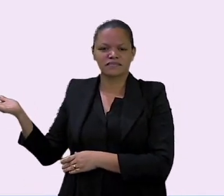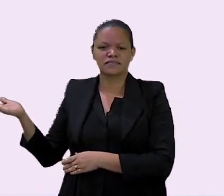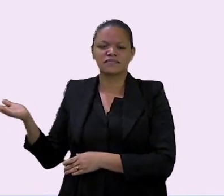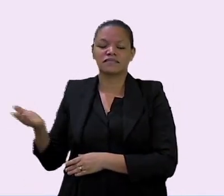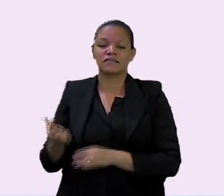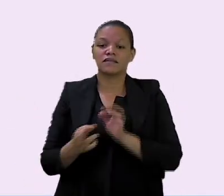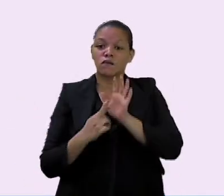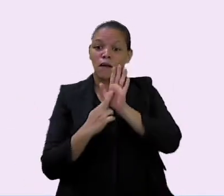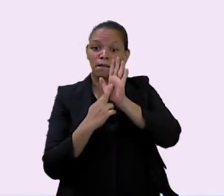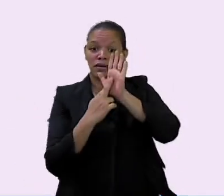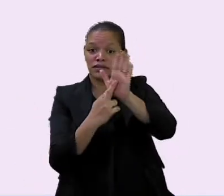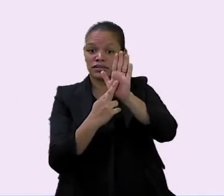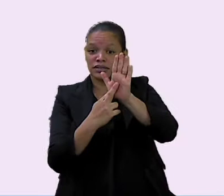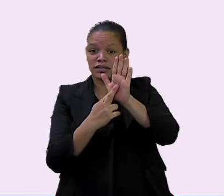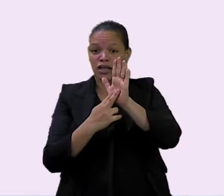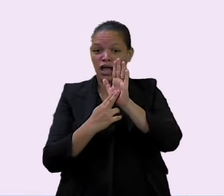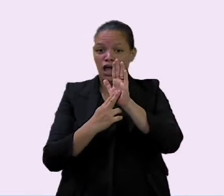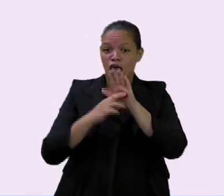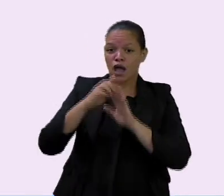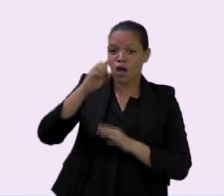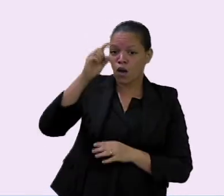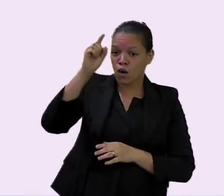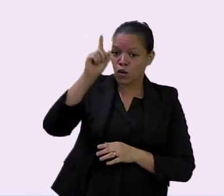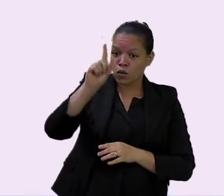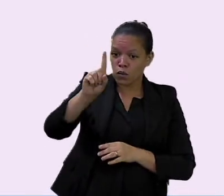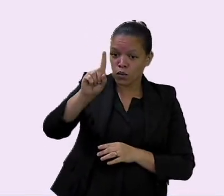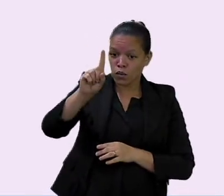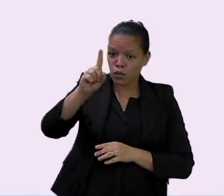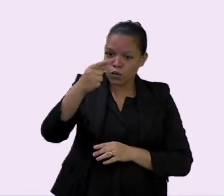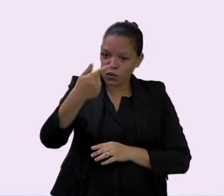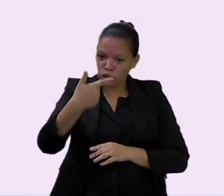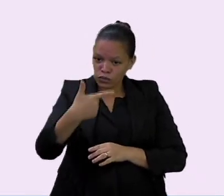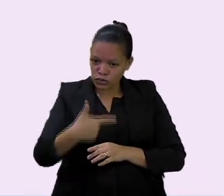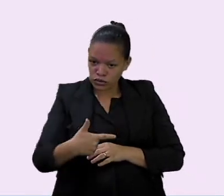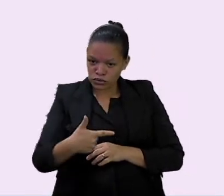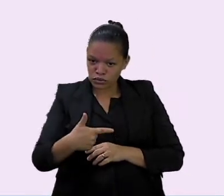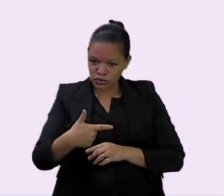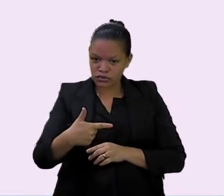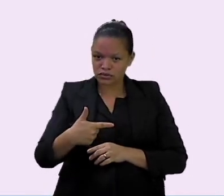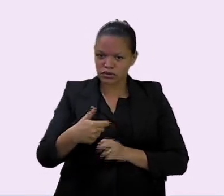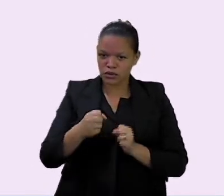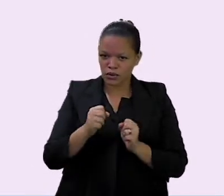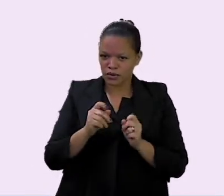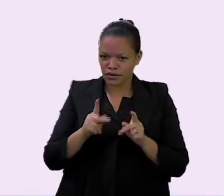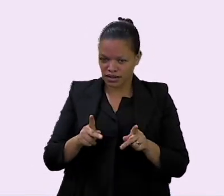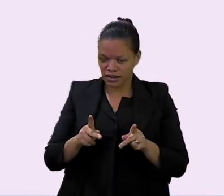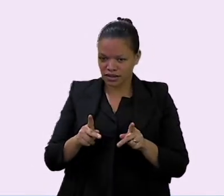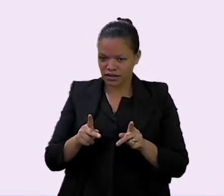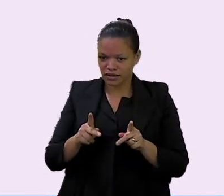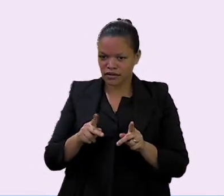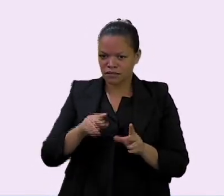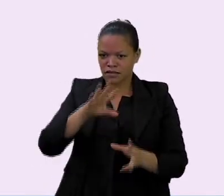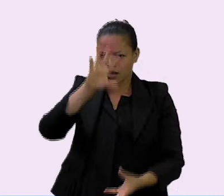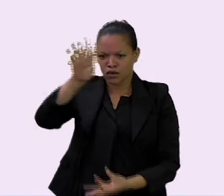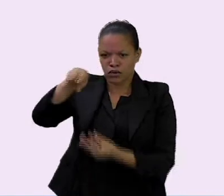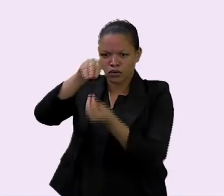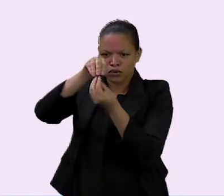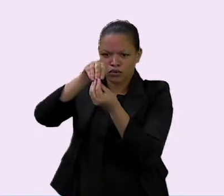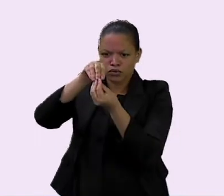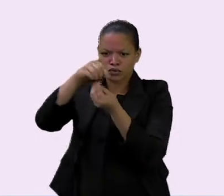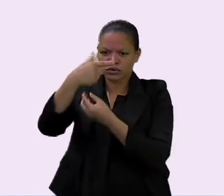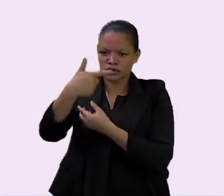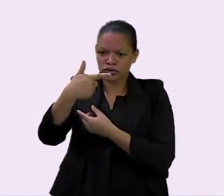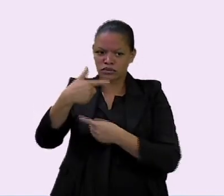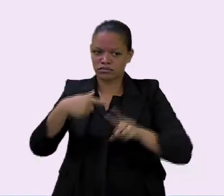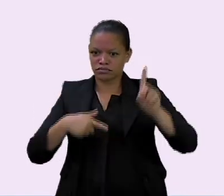cada parte dessa é 1 de 2, ok? E quando eu junto as duas, representa novamente o meu